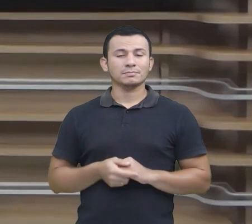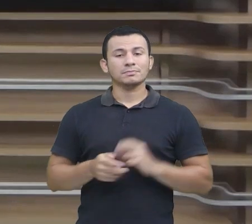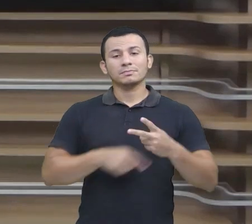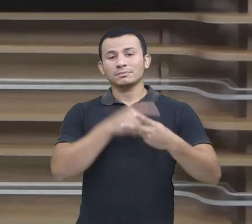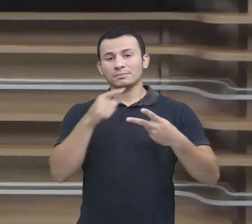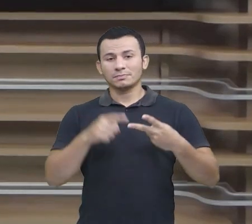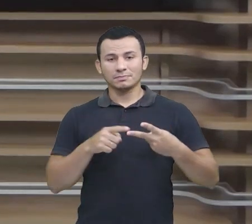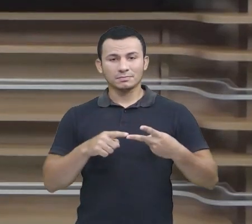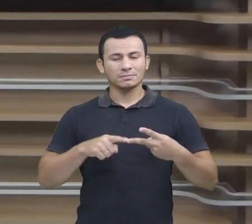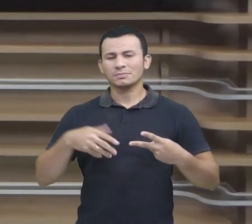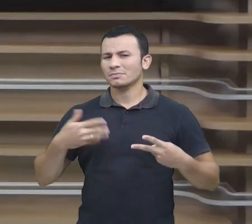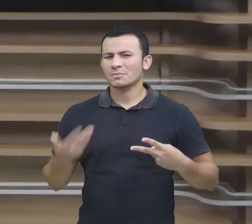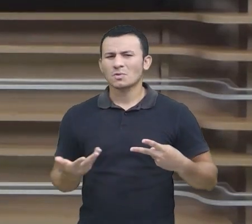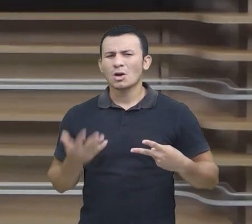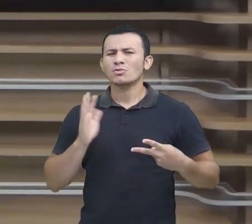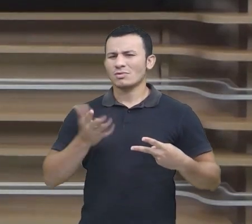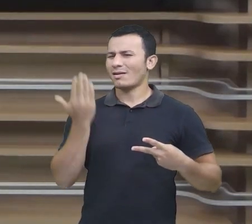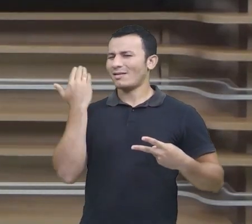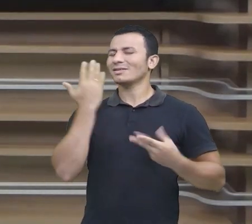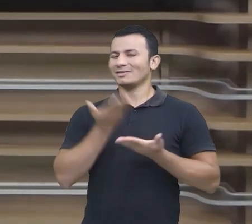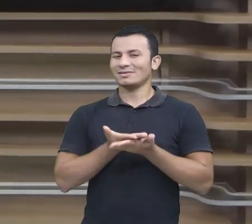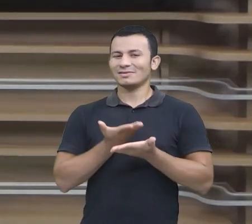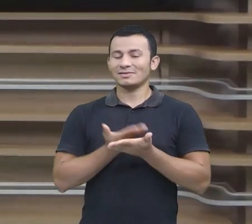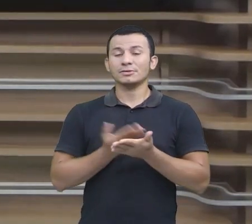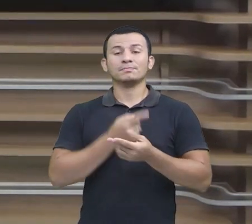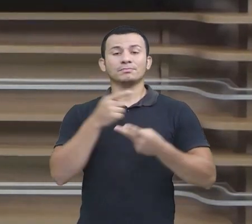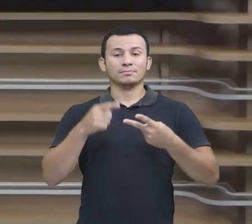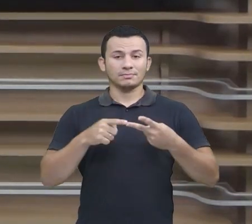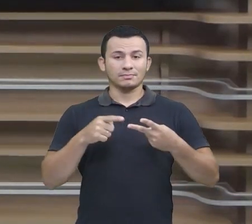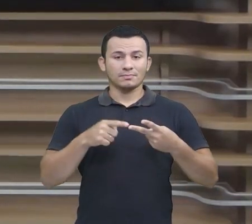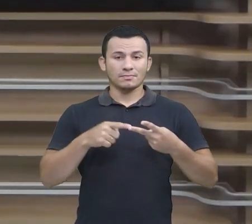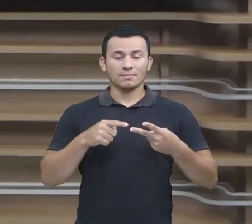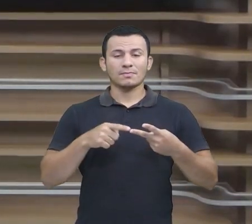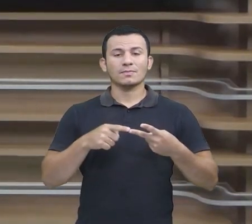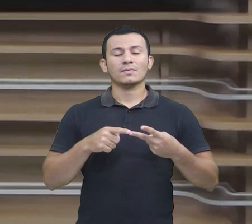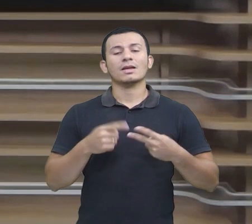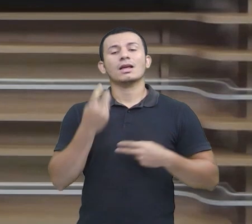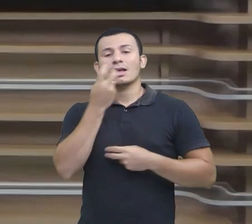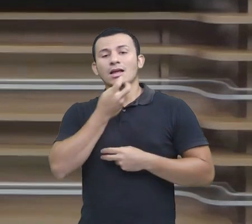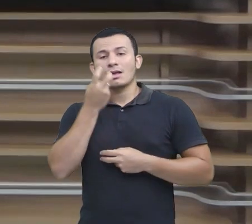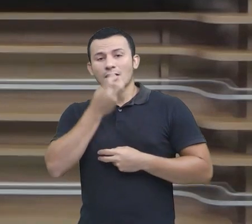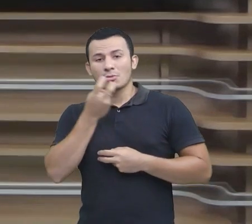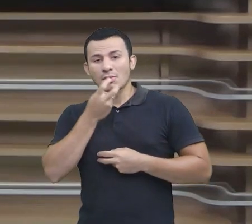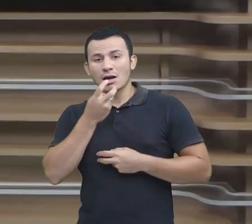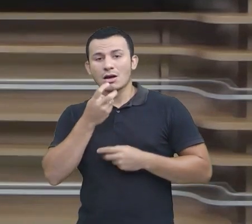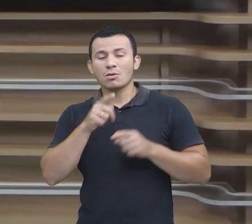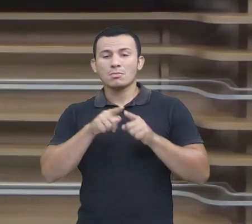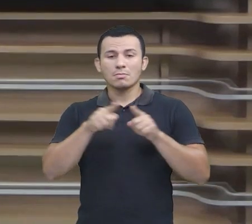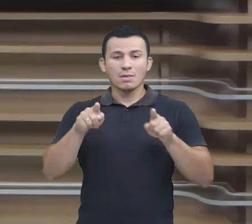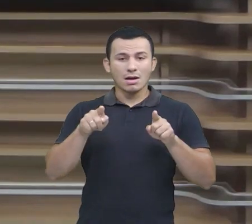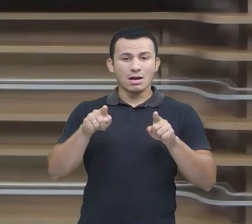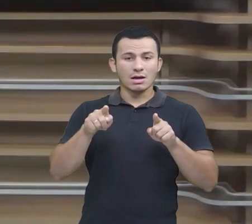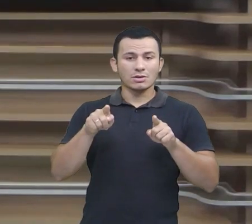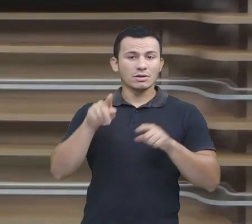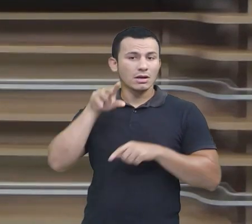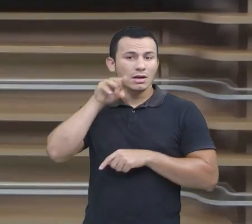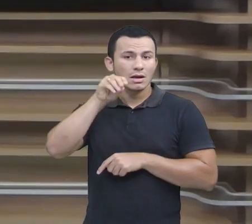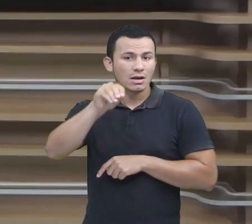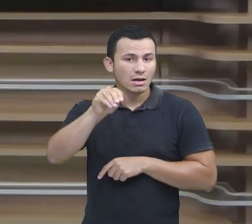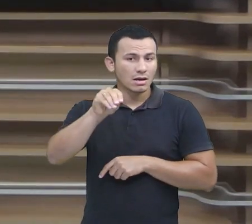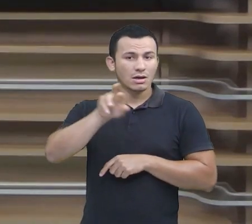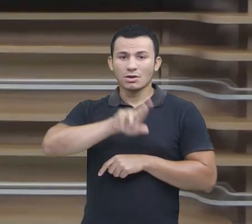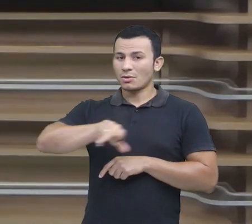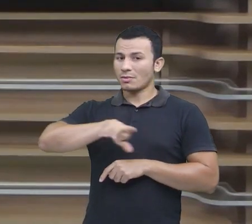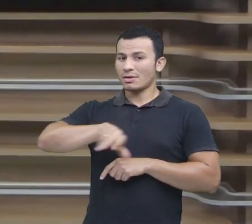de linguagem que nós já estudamos? A linguagem verbal não verbal. Não se esqueçam